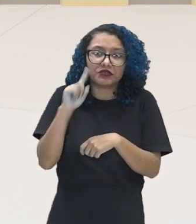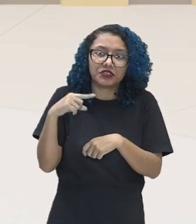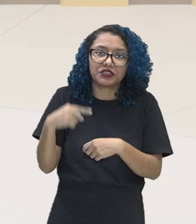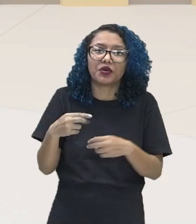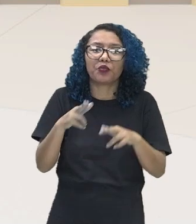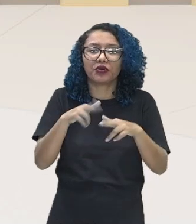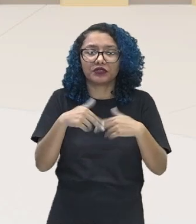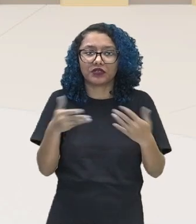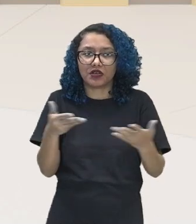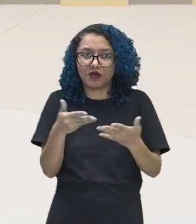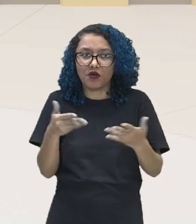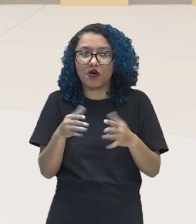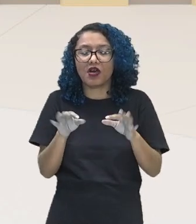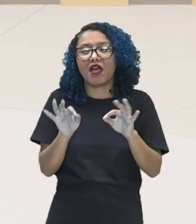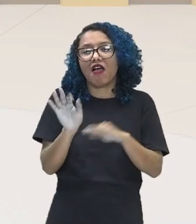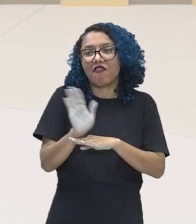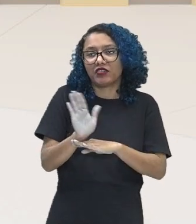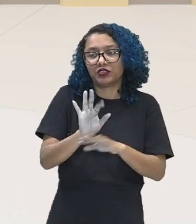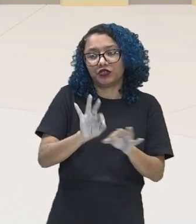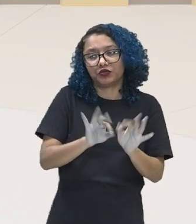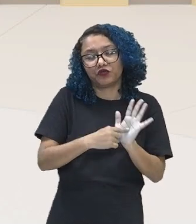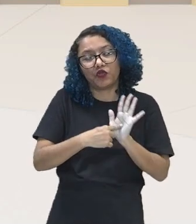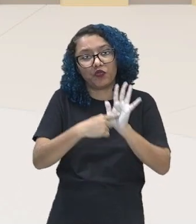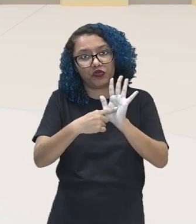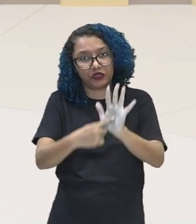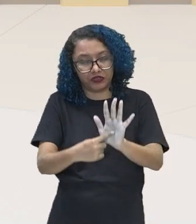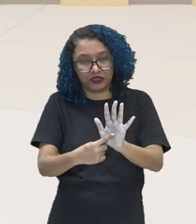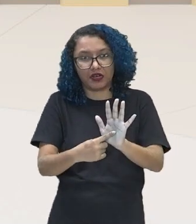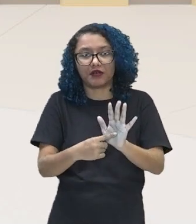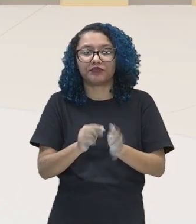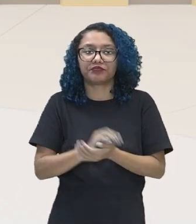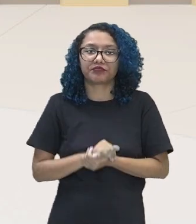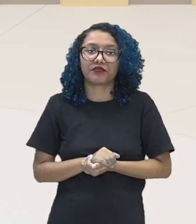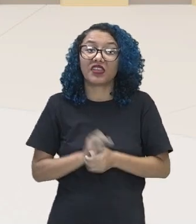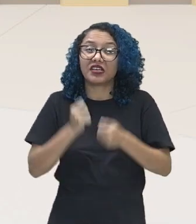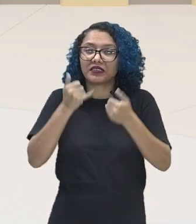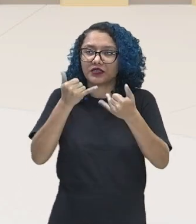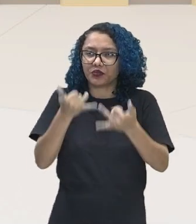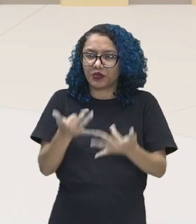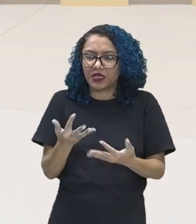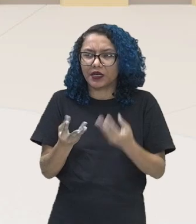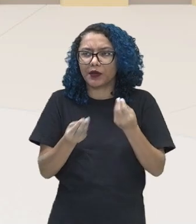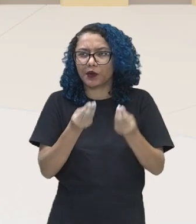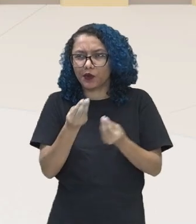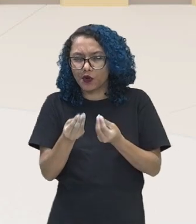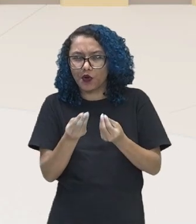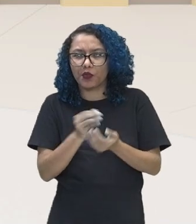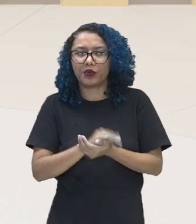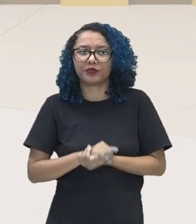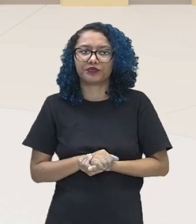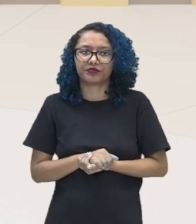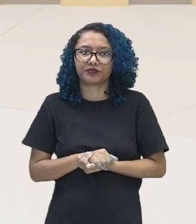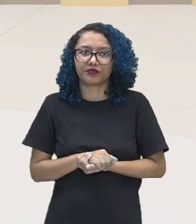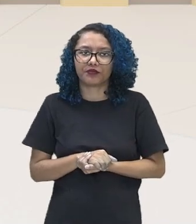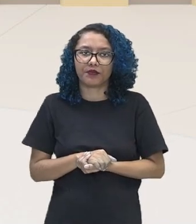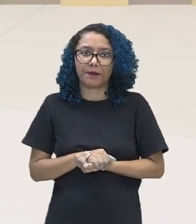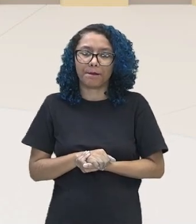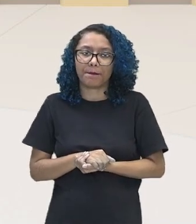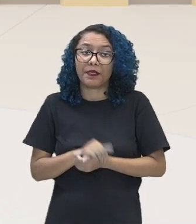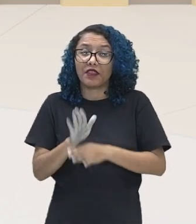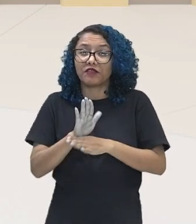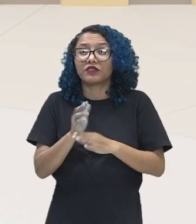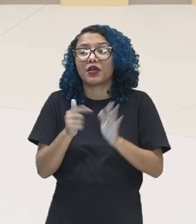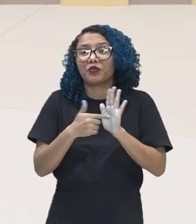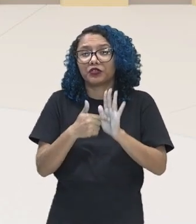vídeo de uma animação que vai estar mostrando para você direitinho, tá? Nesse vídeo é um simulador, ele vai estar mostrando as fontes